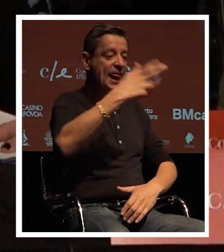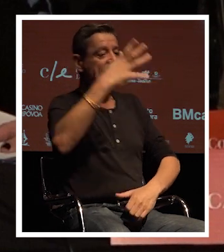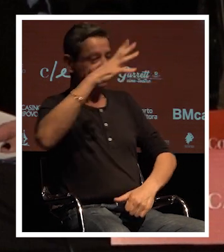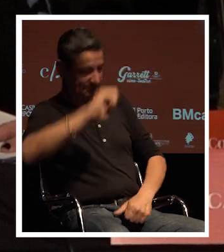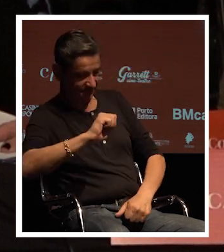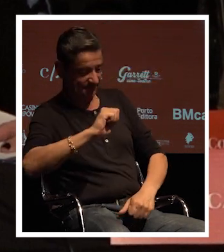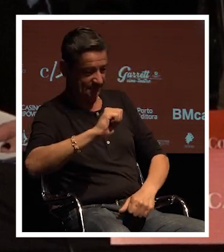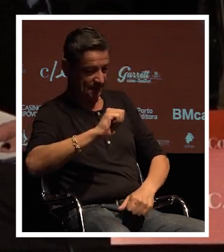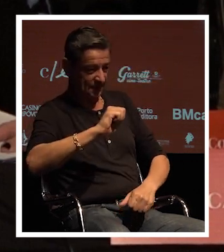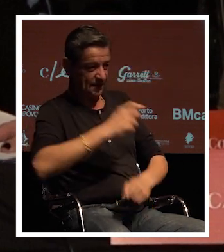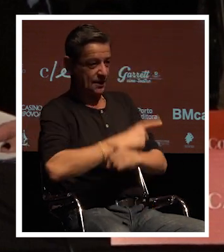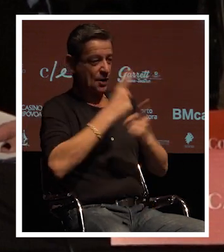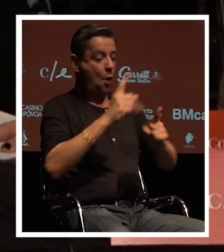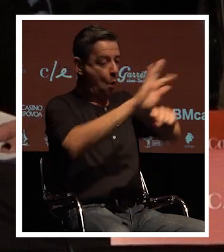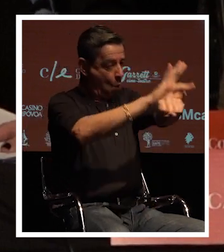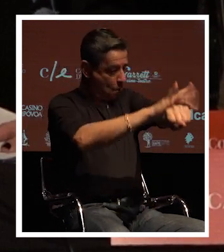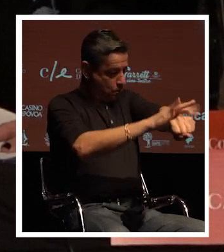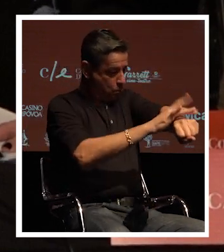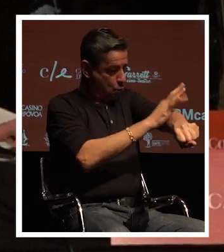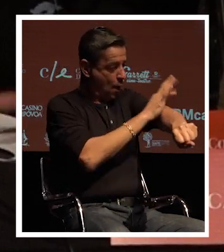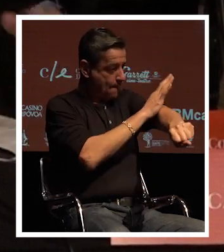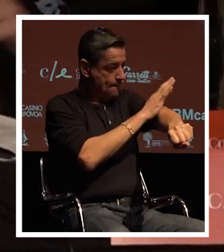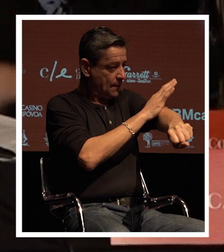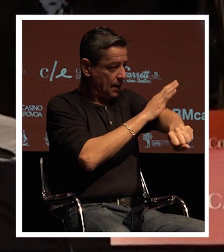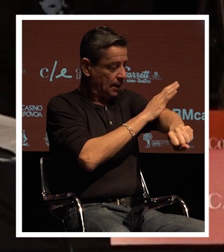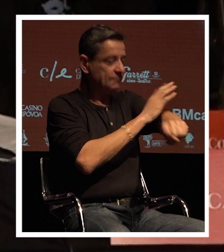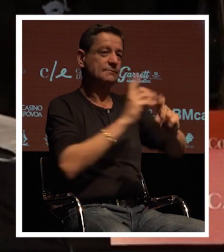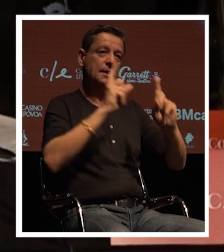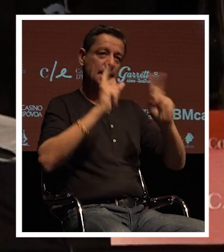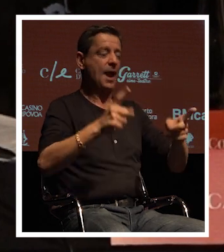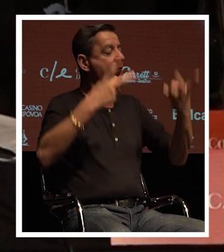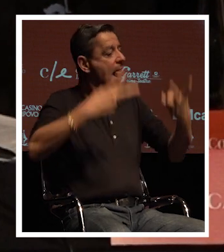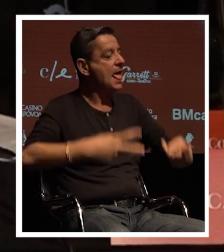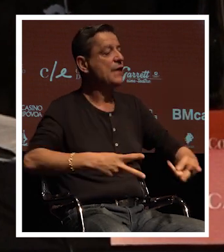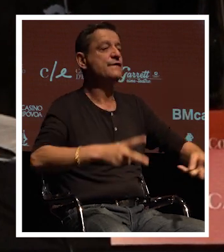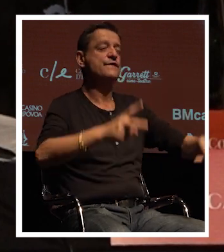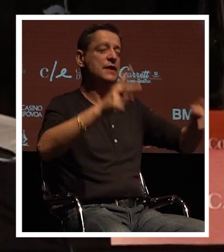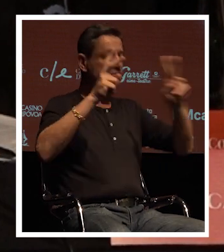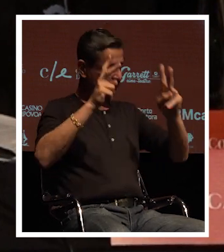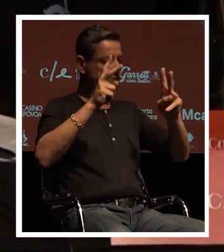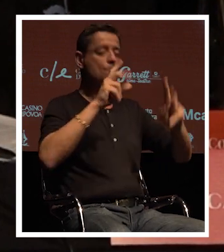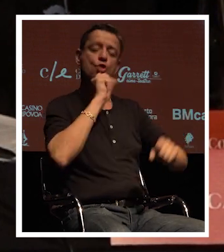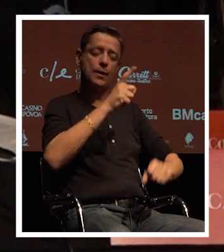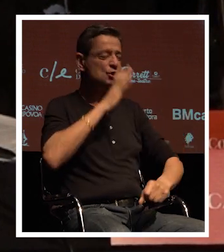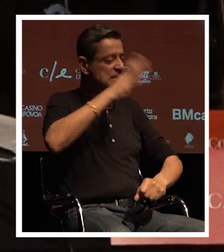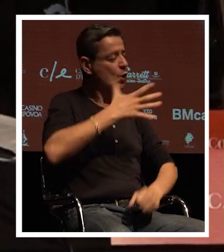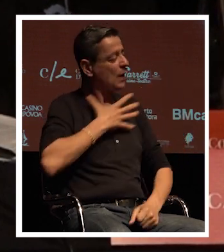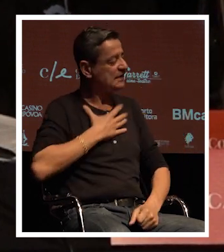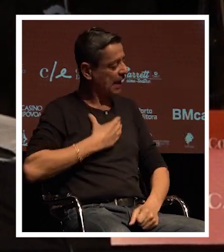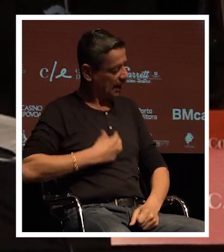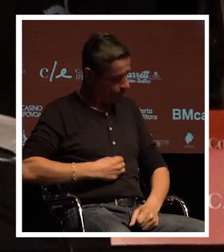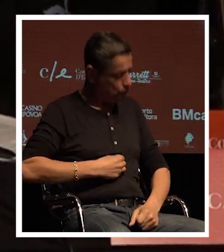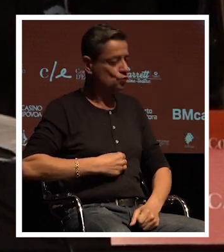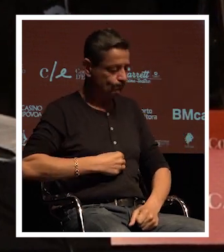como no título do poema que hoje nos inspira éramos por fim Livres podíamos dizer o que quiséssemos podíamos